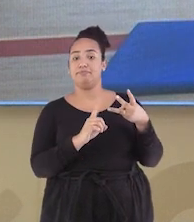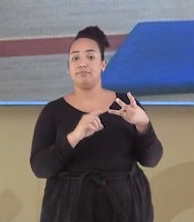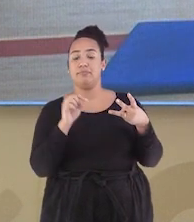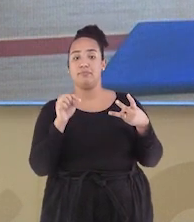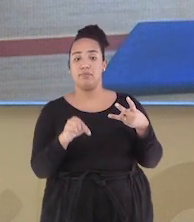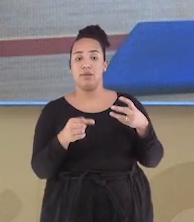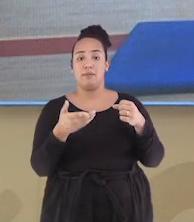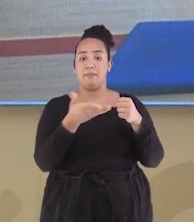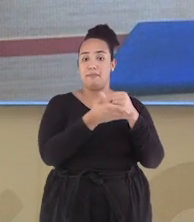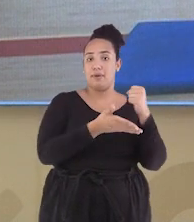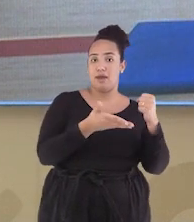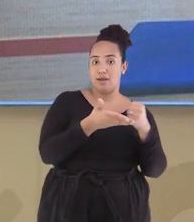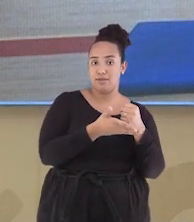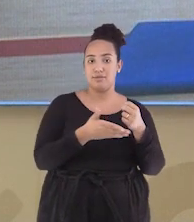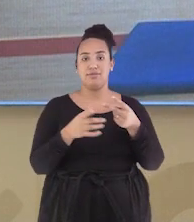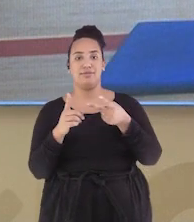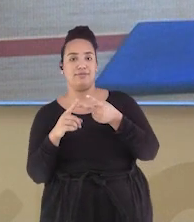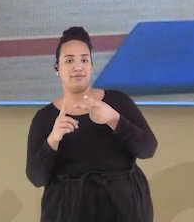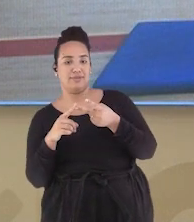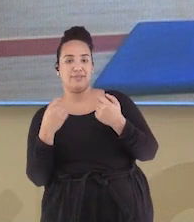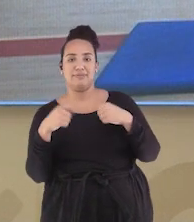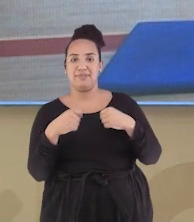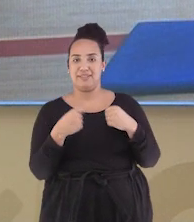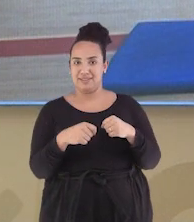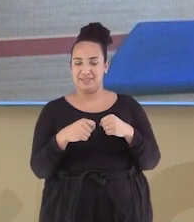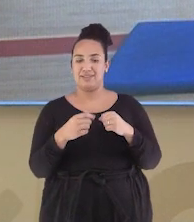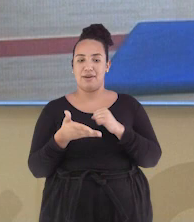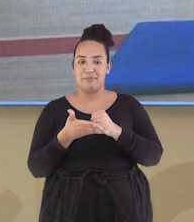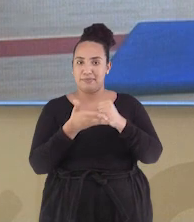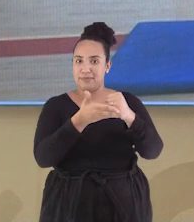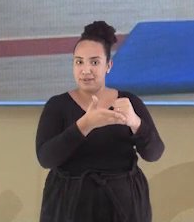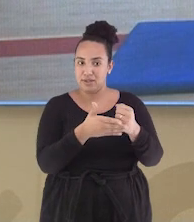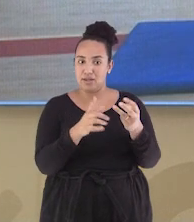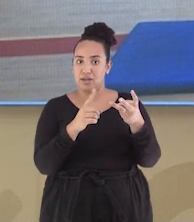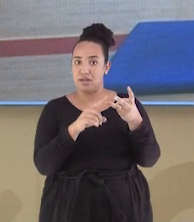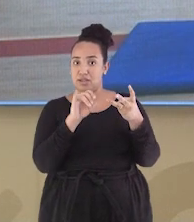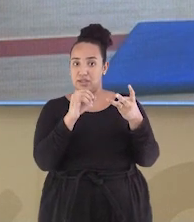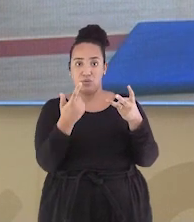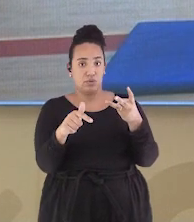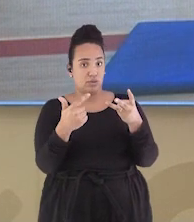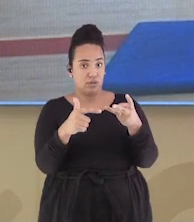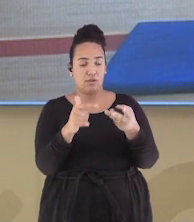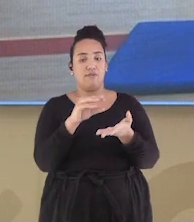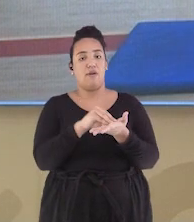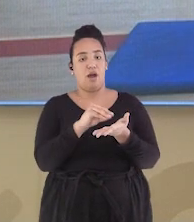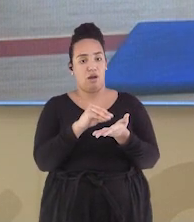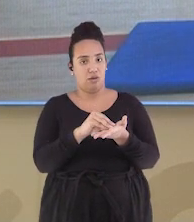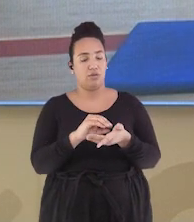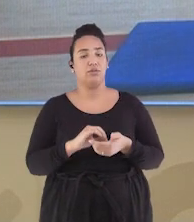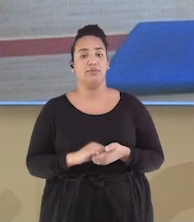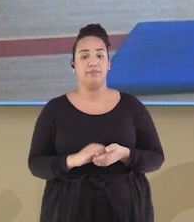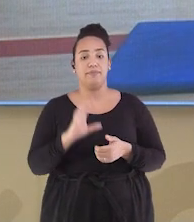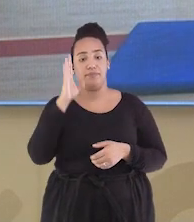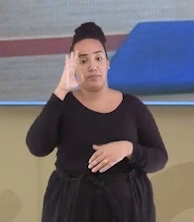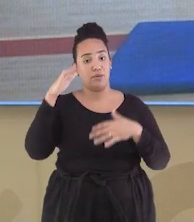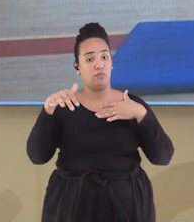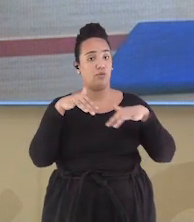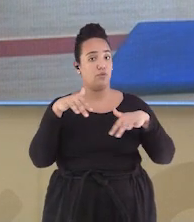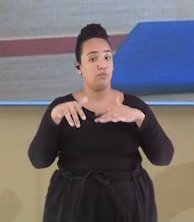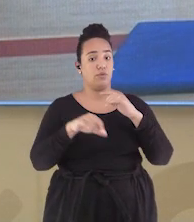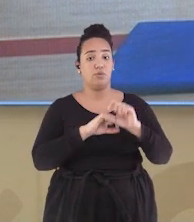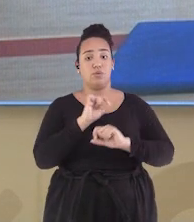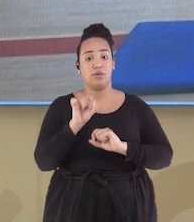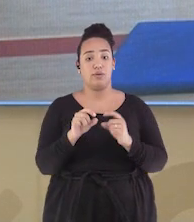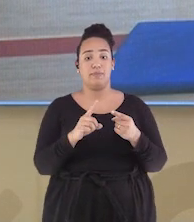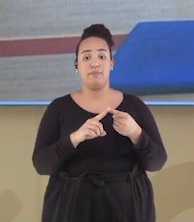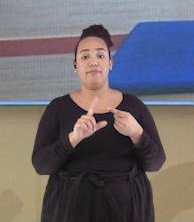da base e do volante. Ser intermediário requer muita versatilidade. Os principais movimentos são